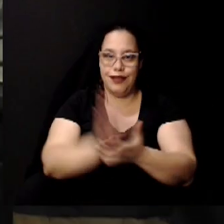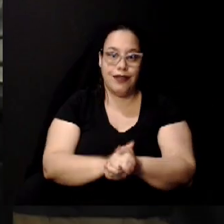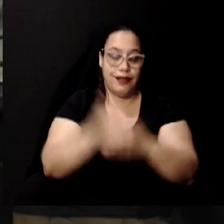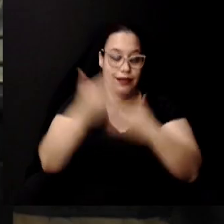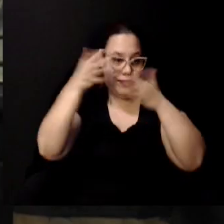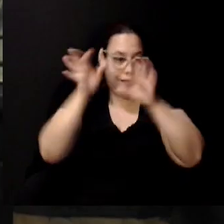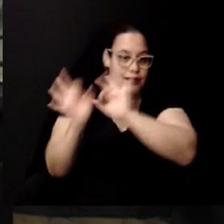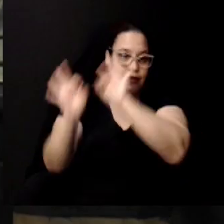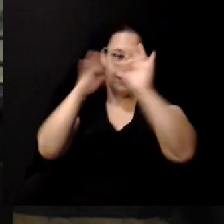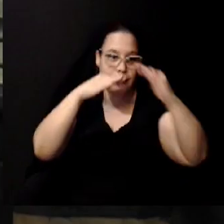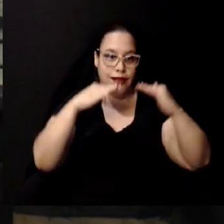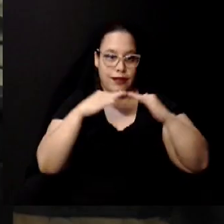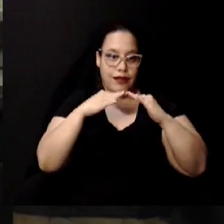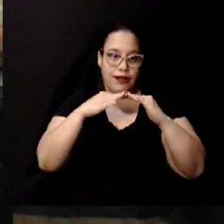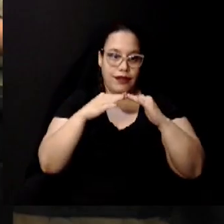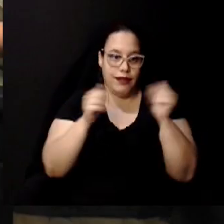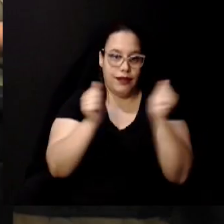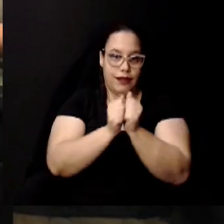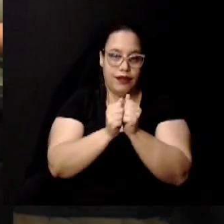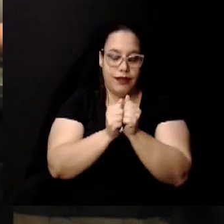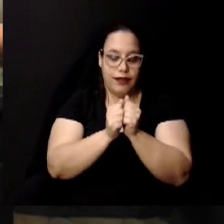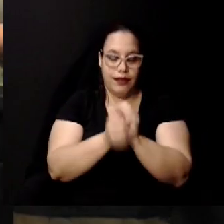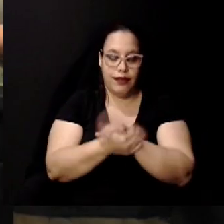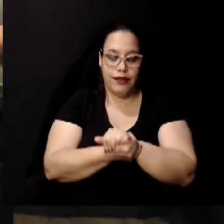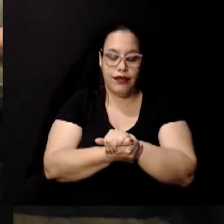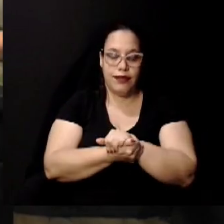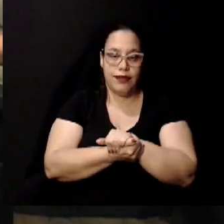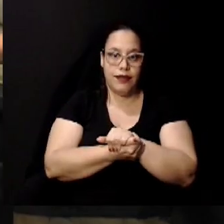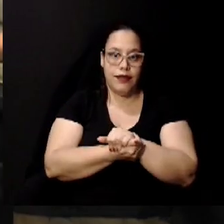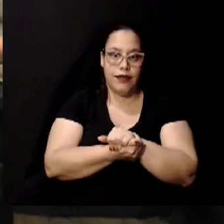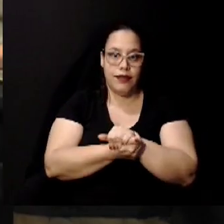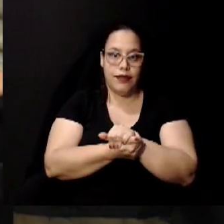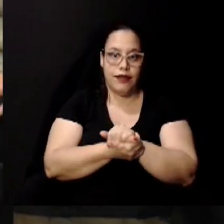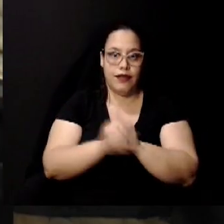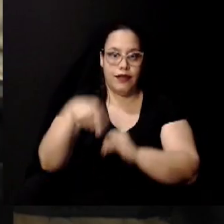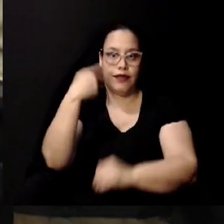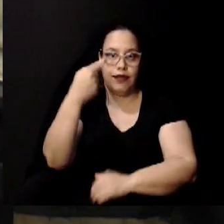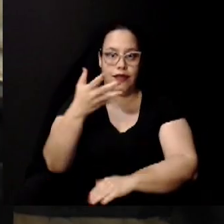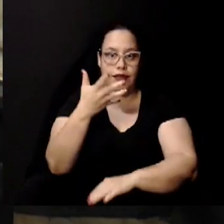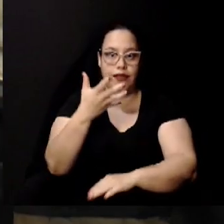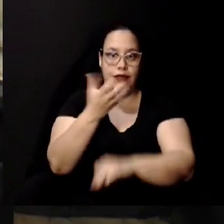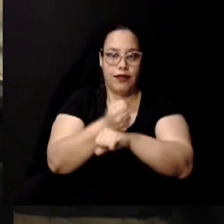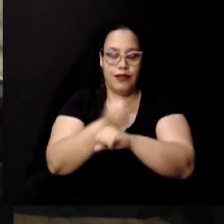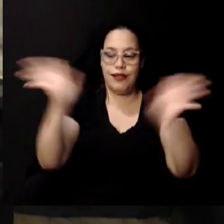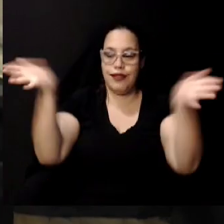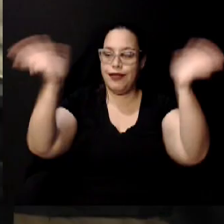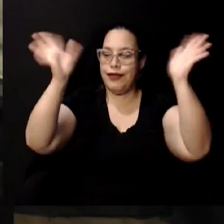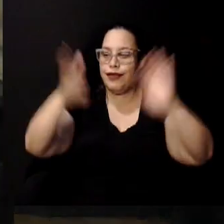casa pela sua companhia, pela sua audiência, e até o próximo episódio. Tchau, tchau.